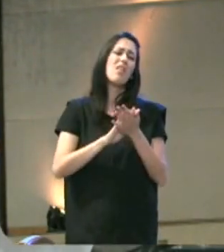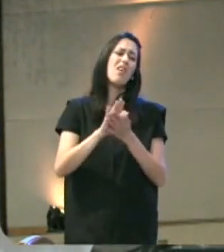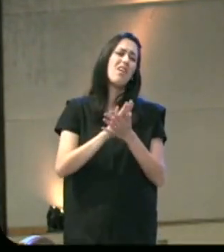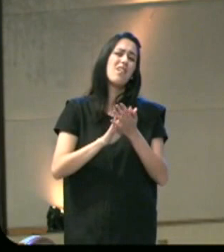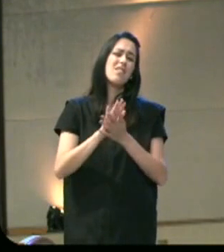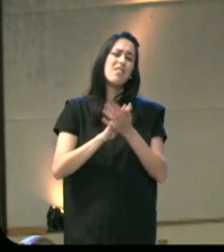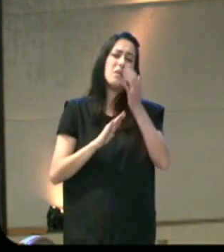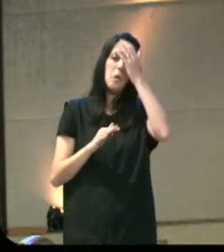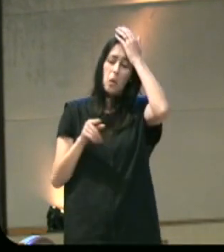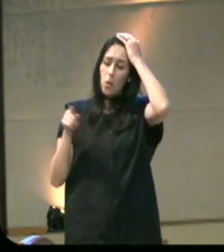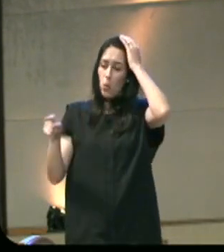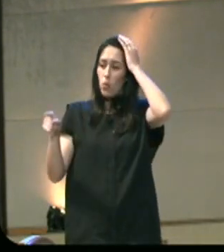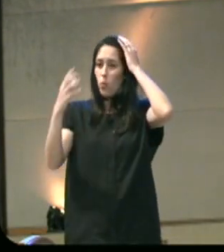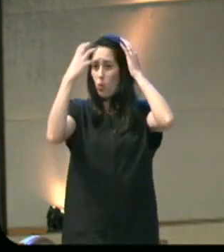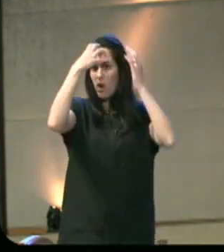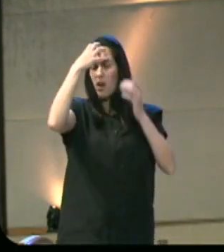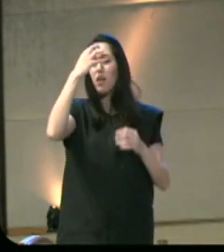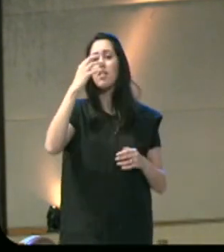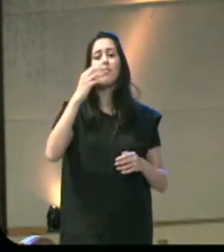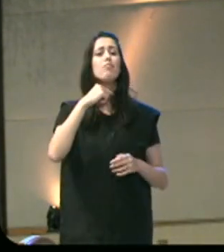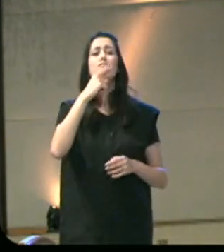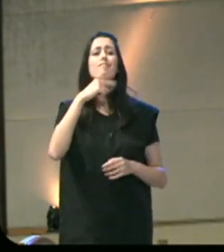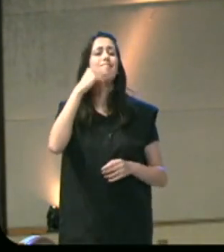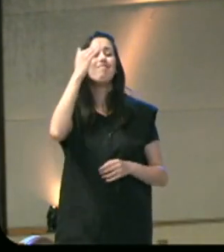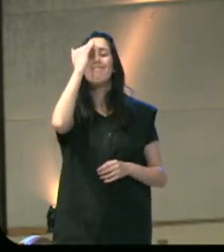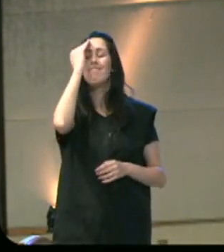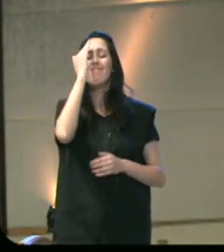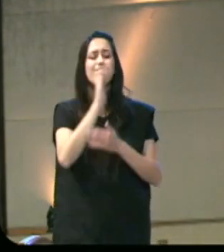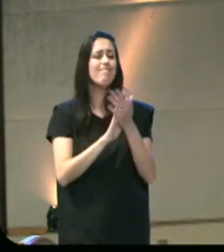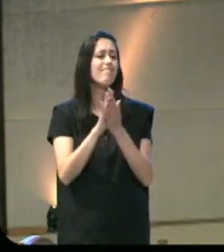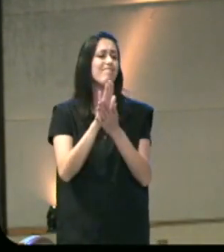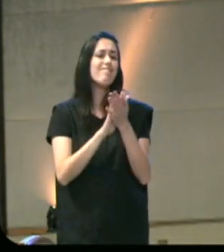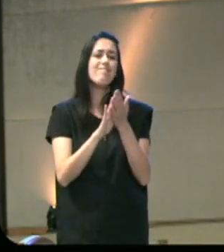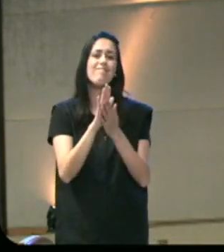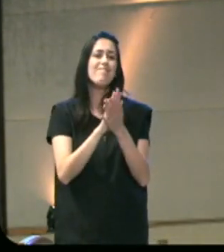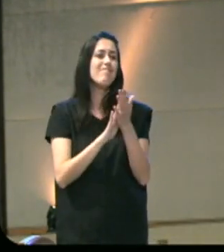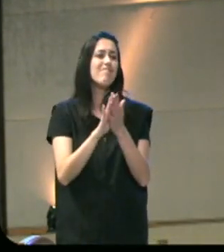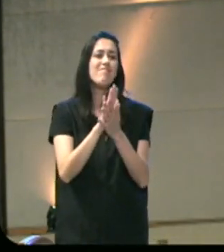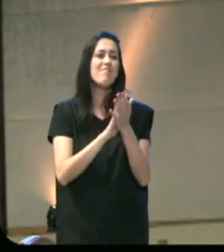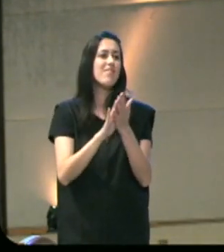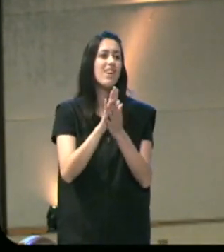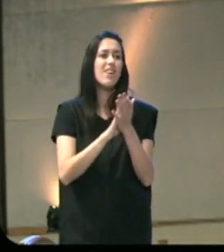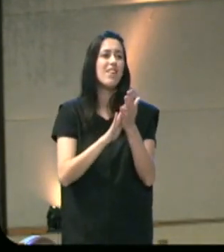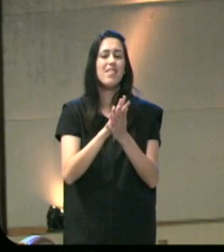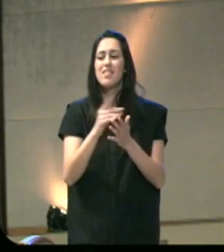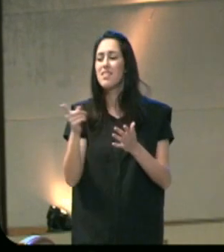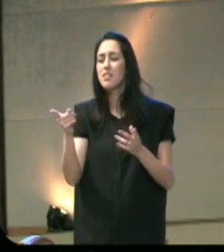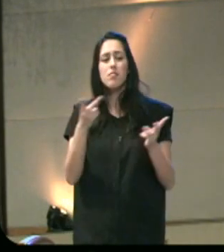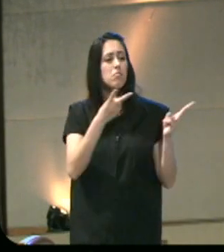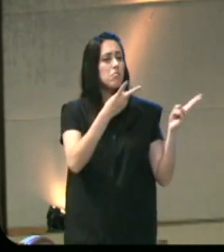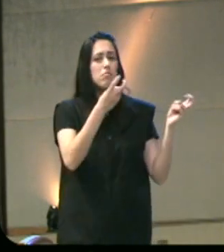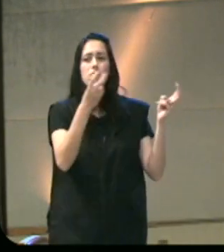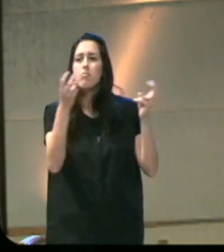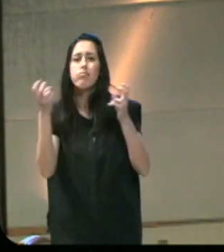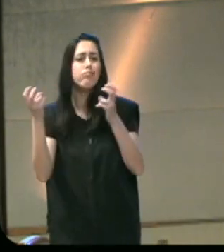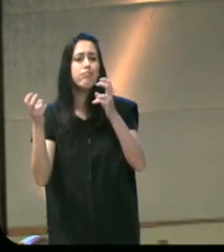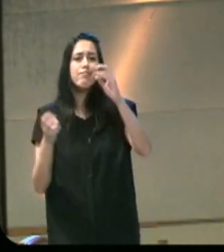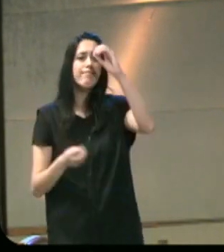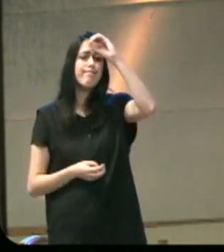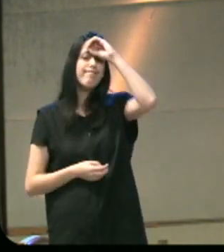conseguia entender o poder dos gestos de amor e perdão.